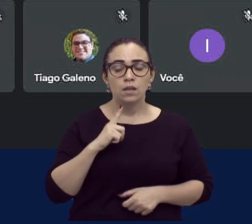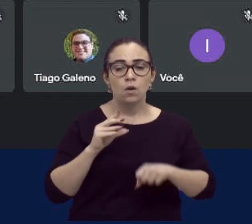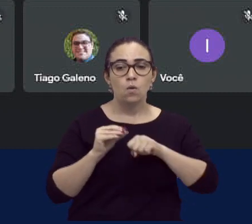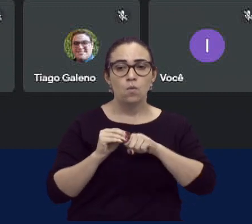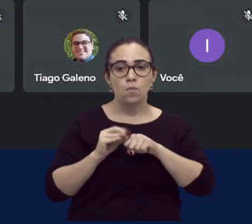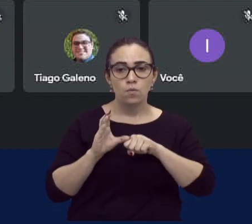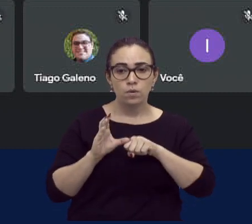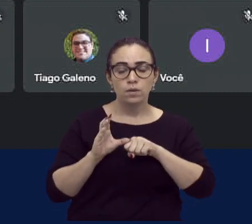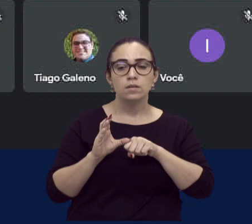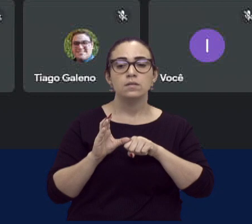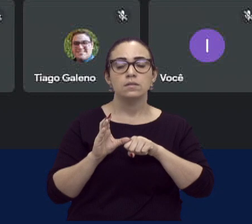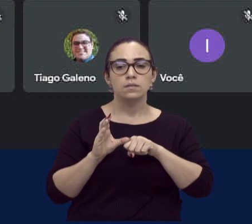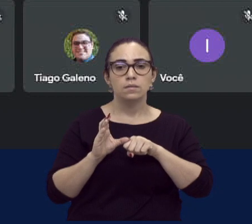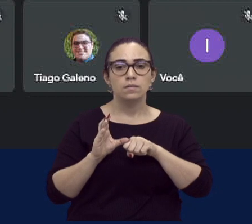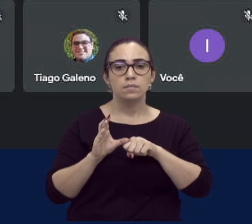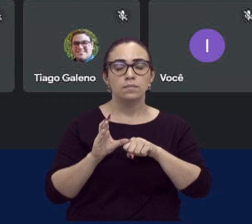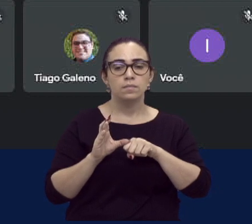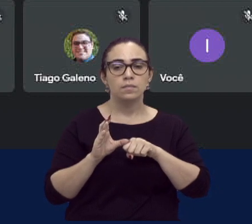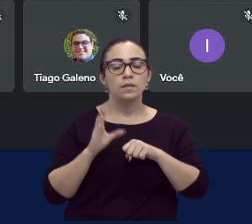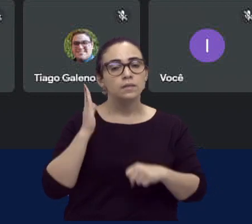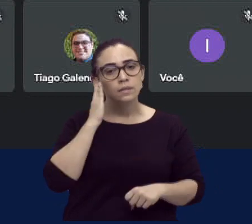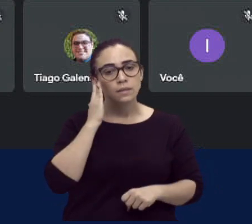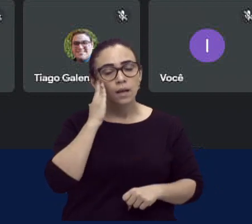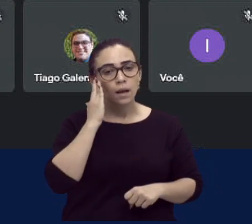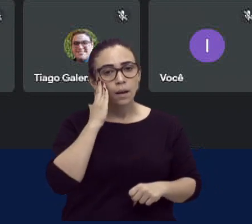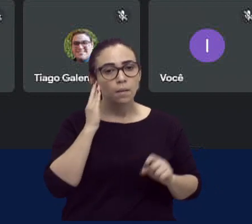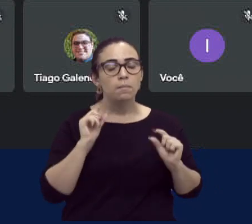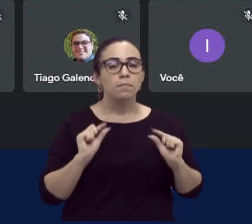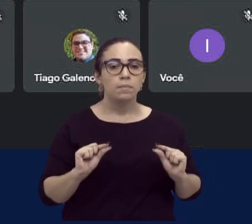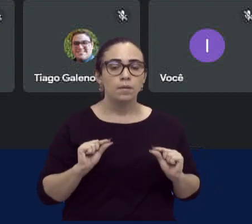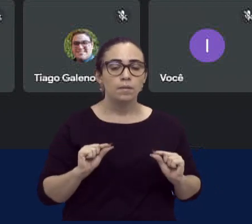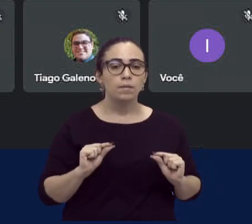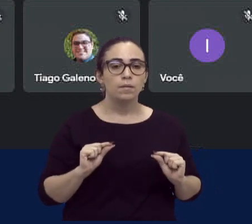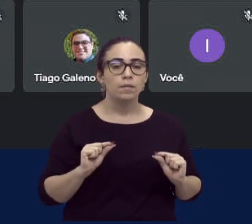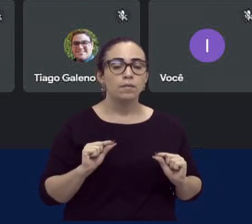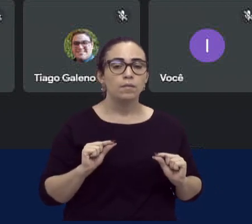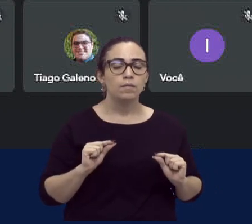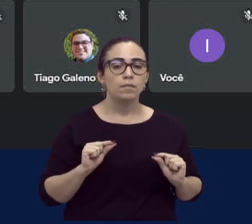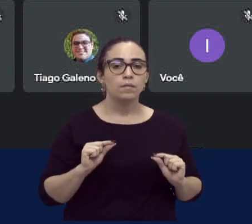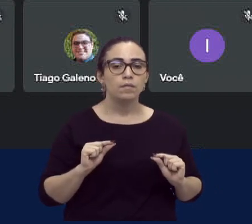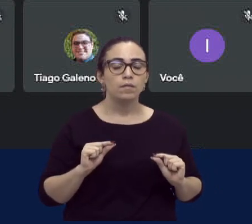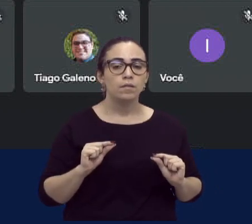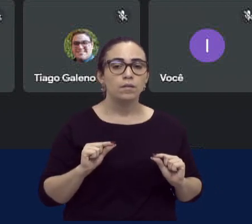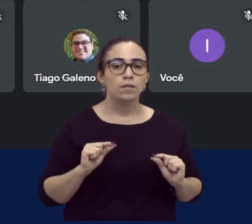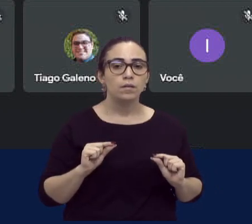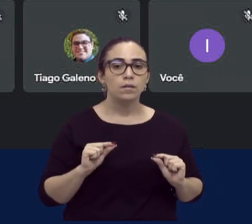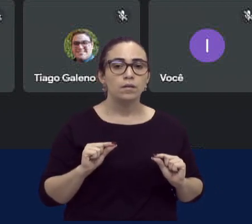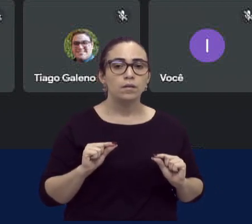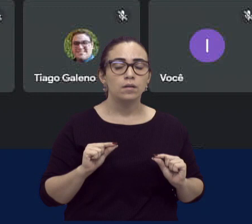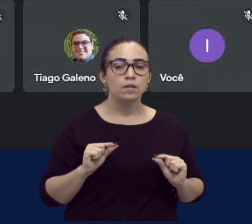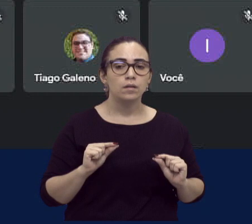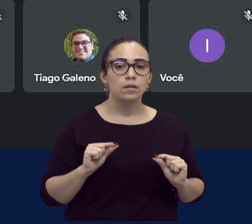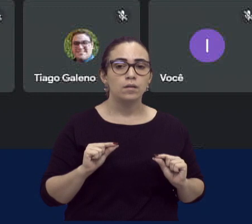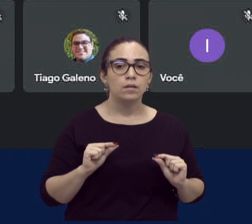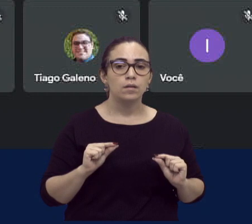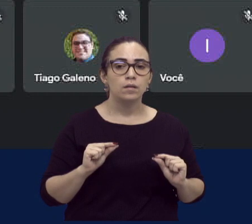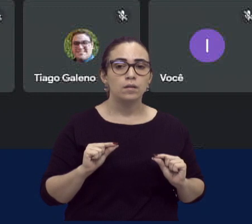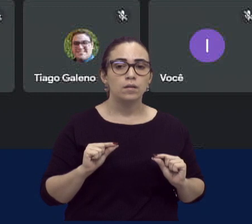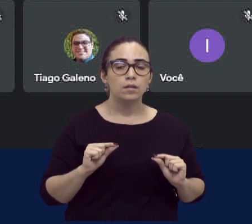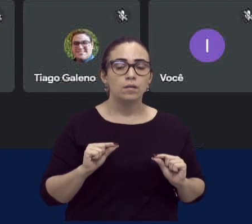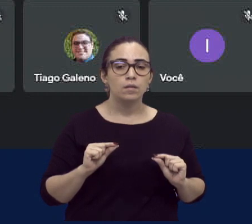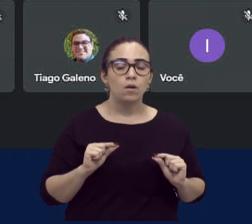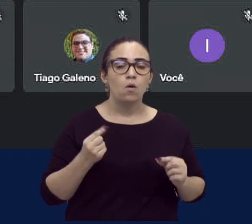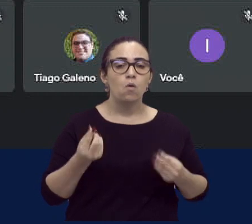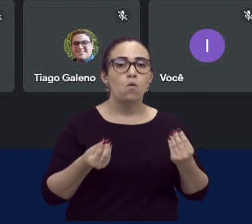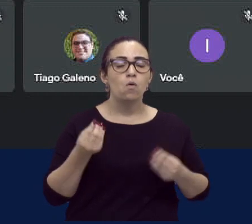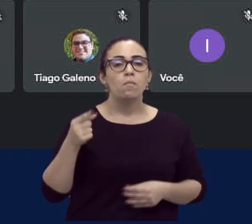É realmente você saber quem você é, até onde você pode ir e o que você